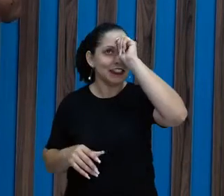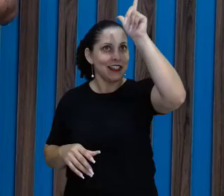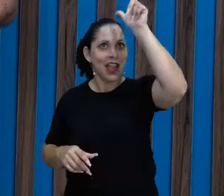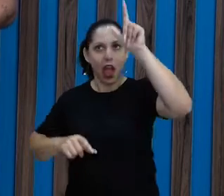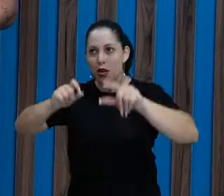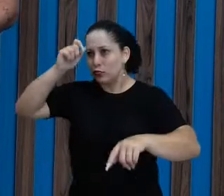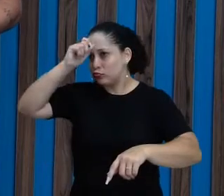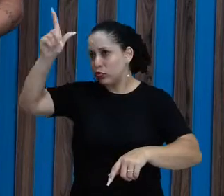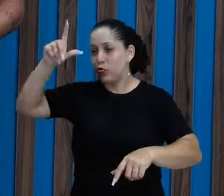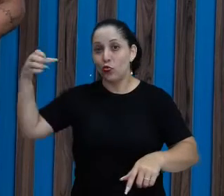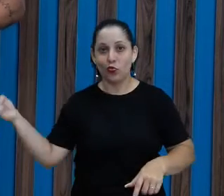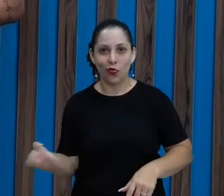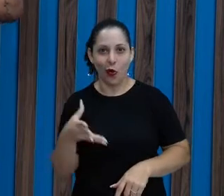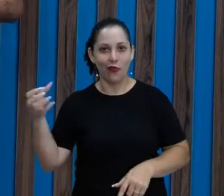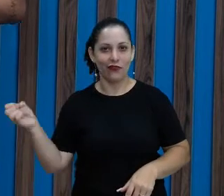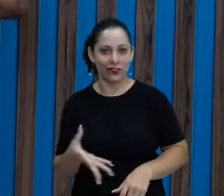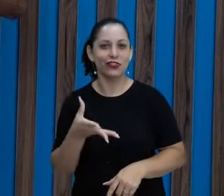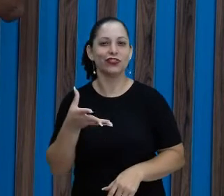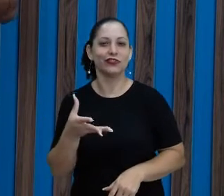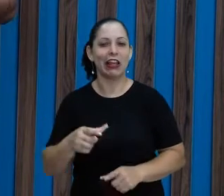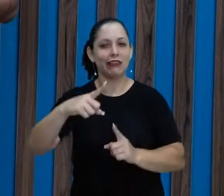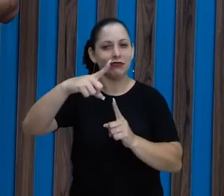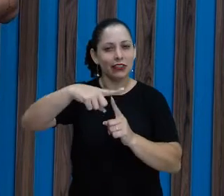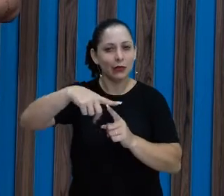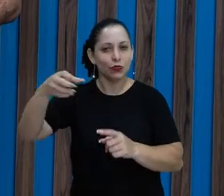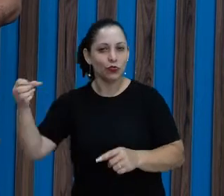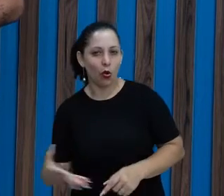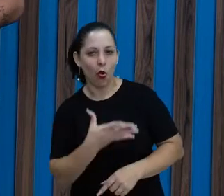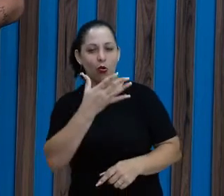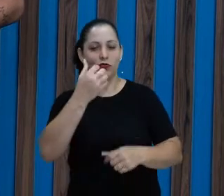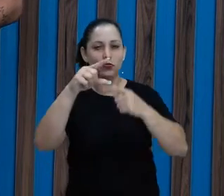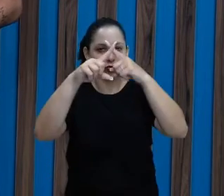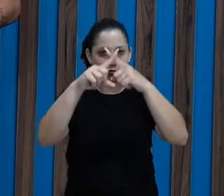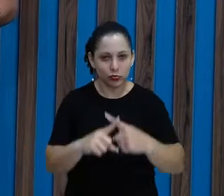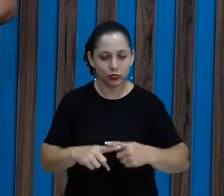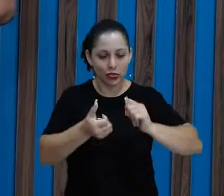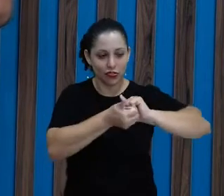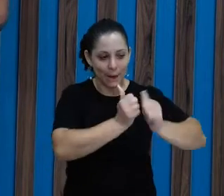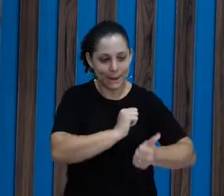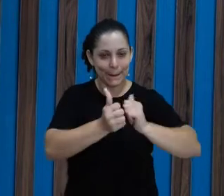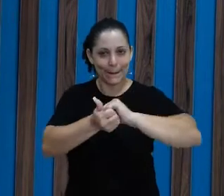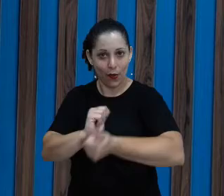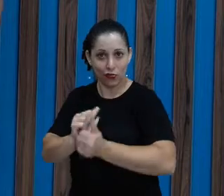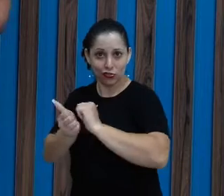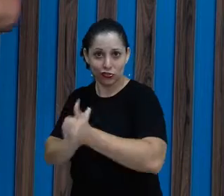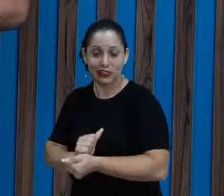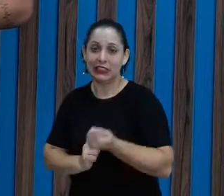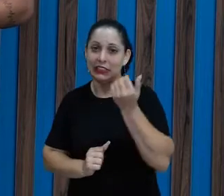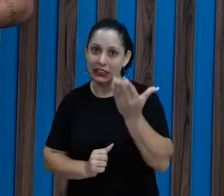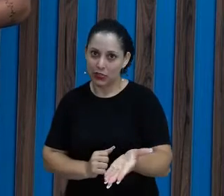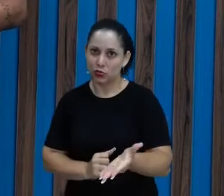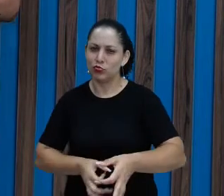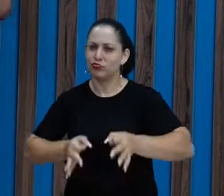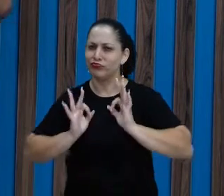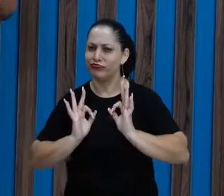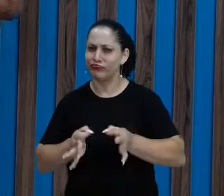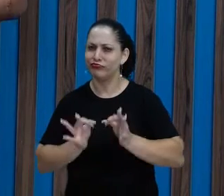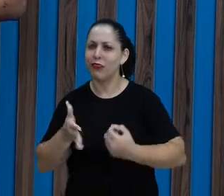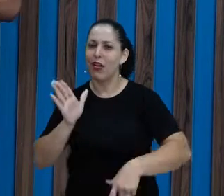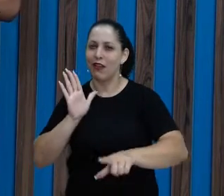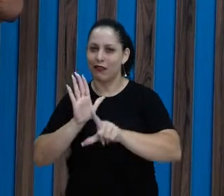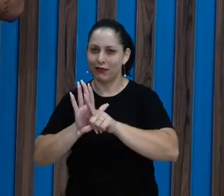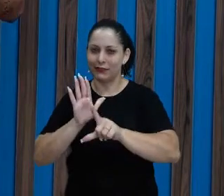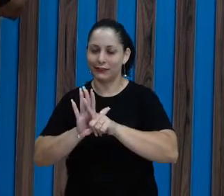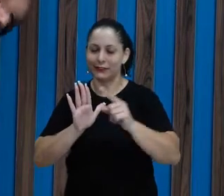criar novas práticas, né? Novas formas aí de vivenciar o esporte. E isso deve ser assegurado. Professor,